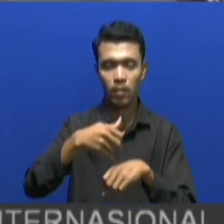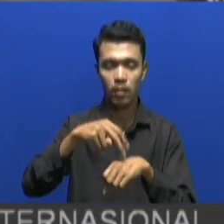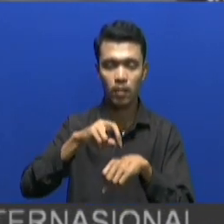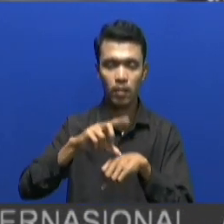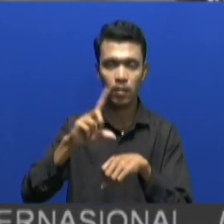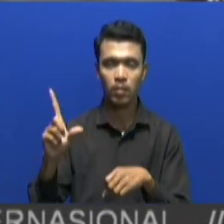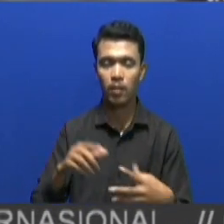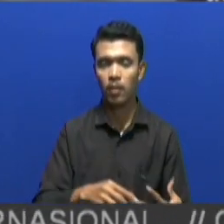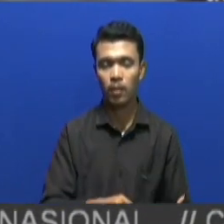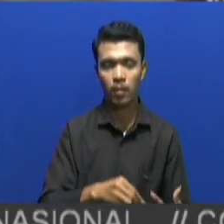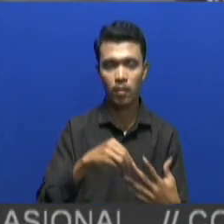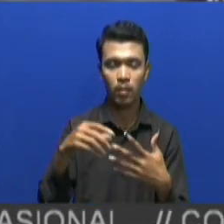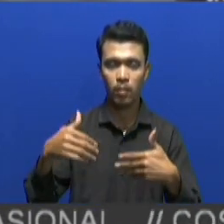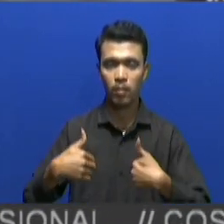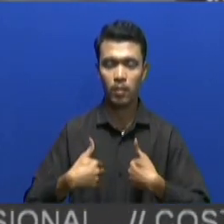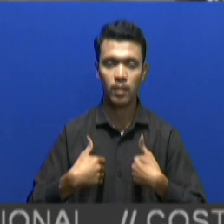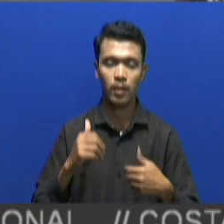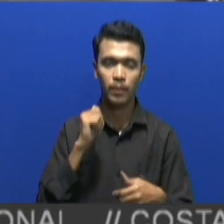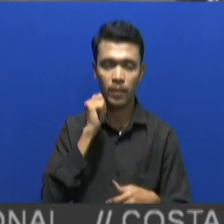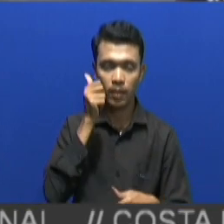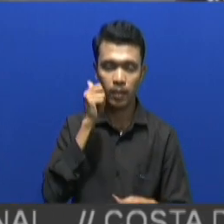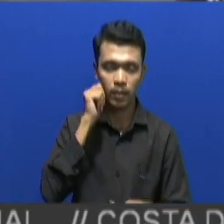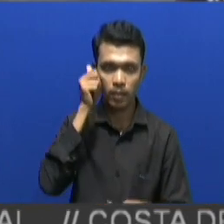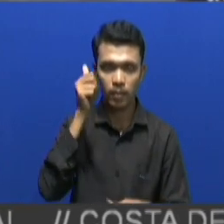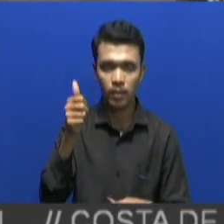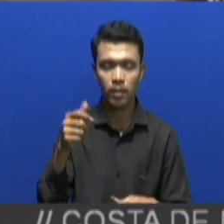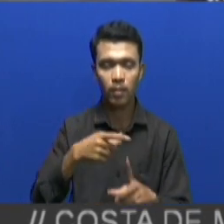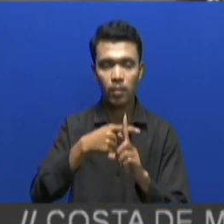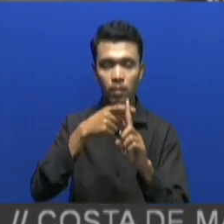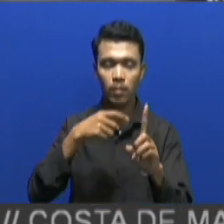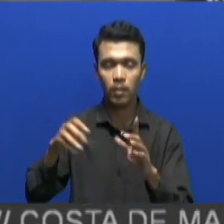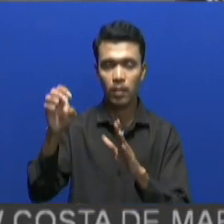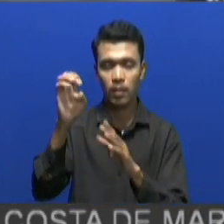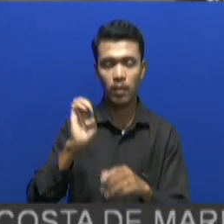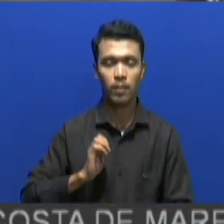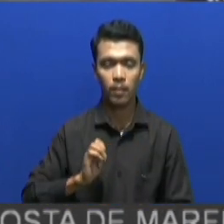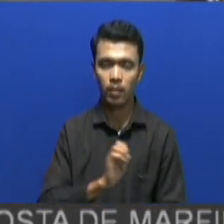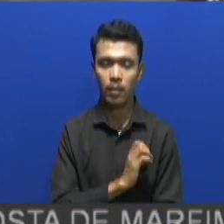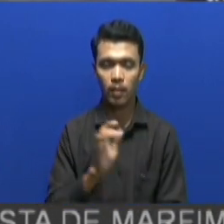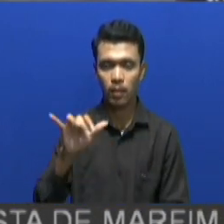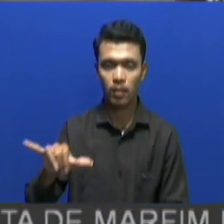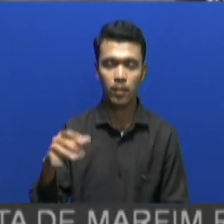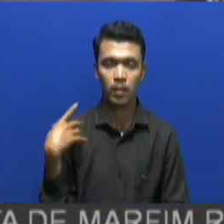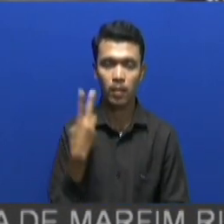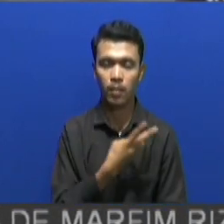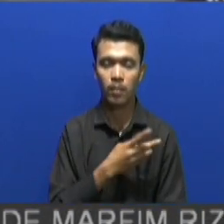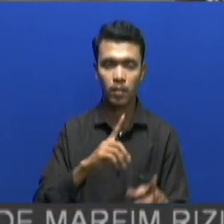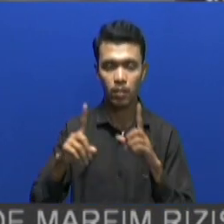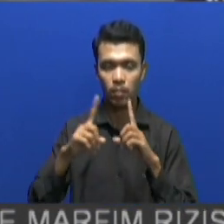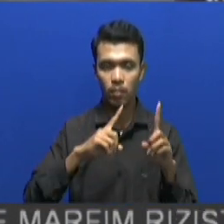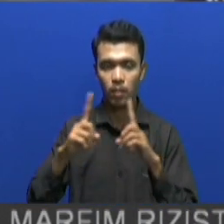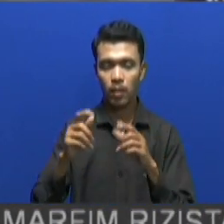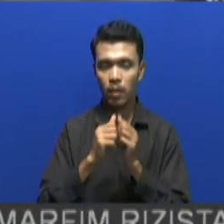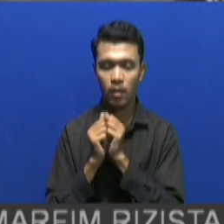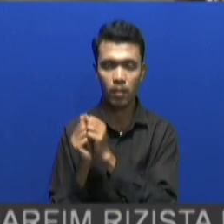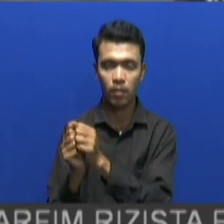liu iha parte a ASEAN inia, o liu si embaixada si ramos ami si convida, hamoto, mai